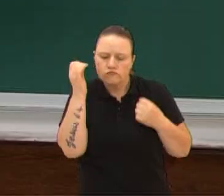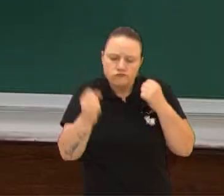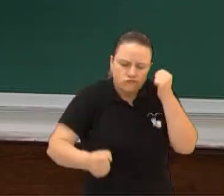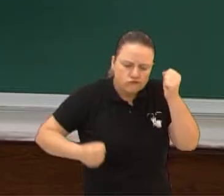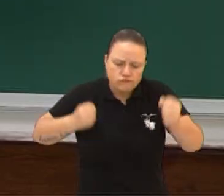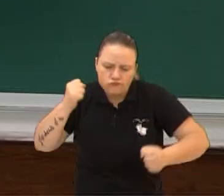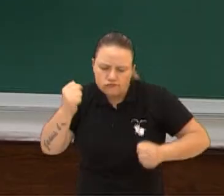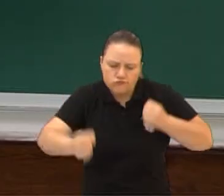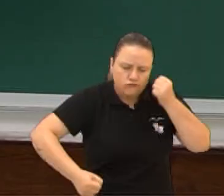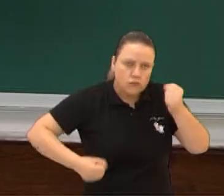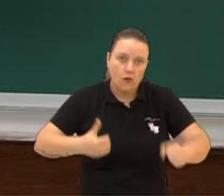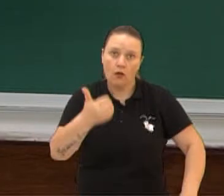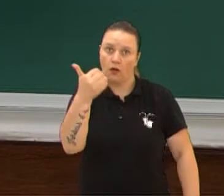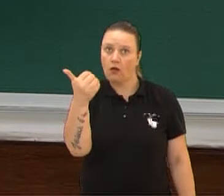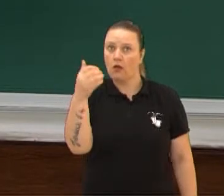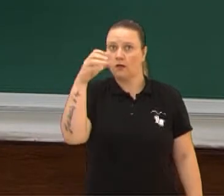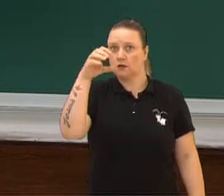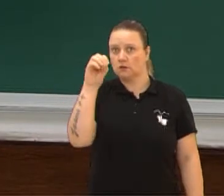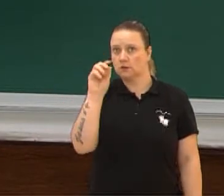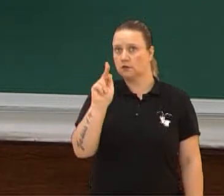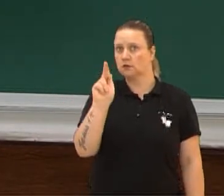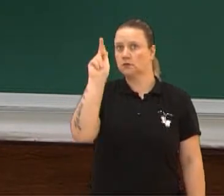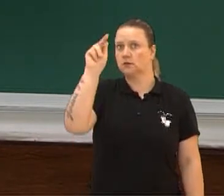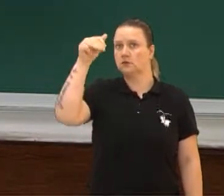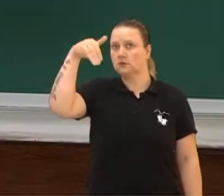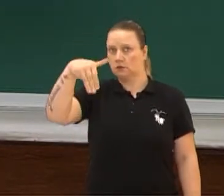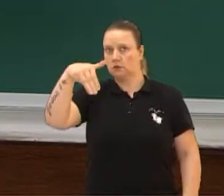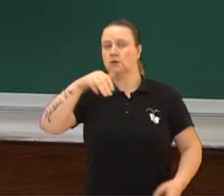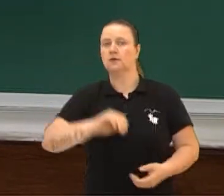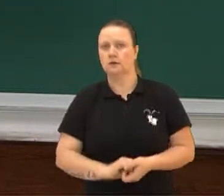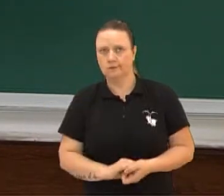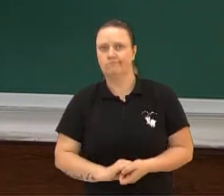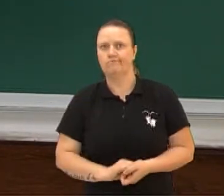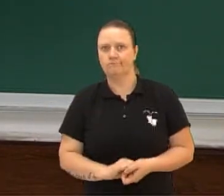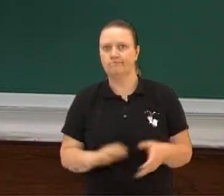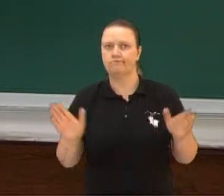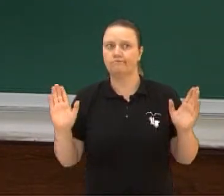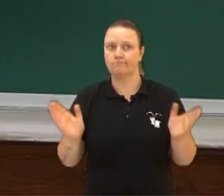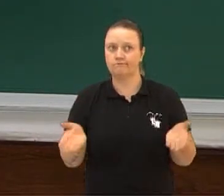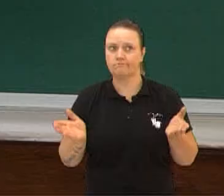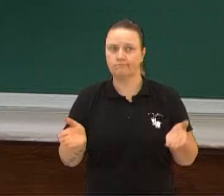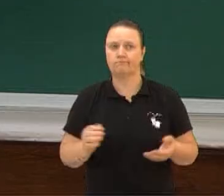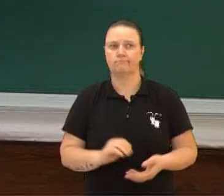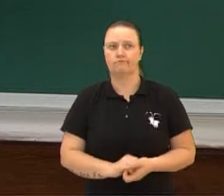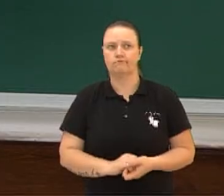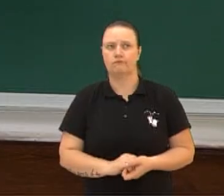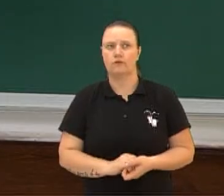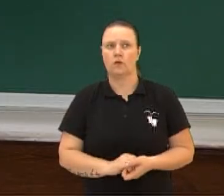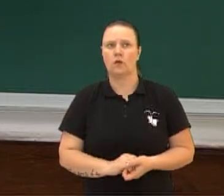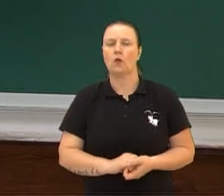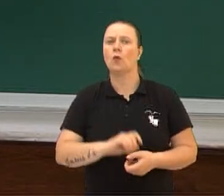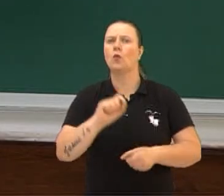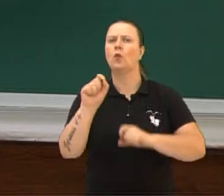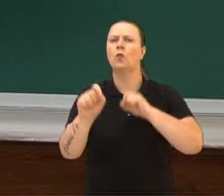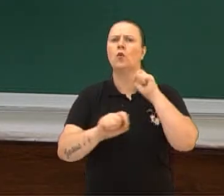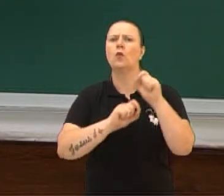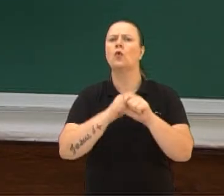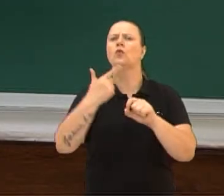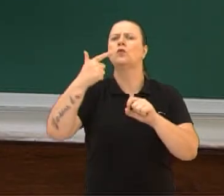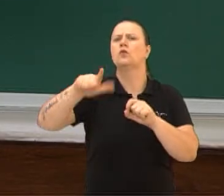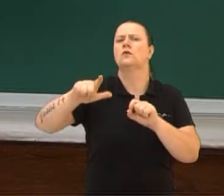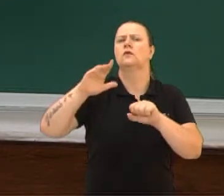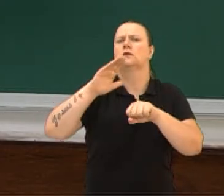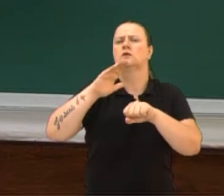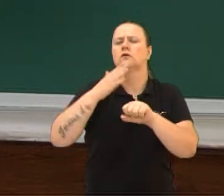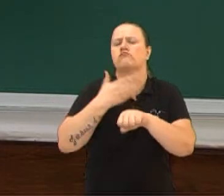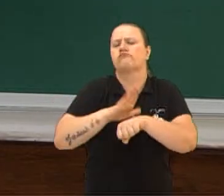fazer 10 quilômetros nessa pista. Então, qual é o próximo cálculo que eu tenho